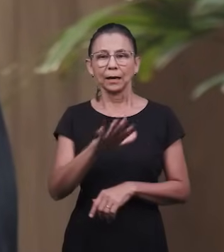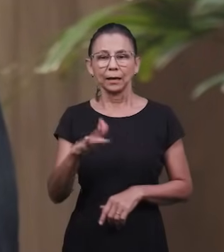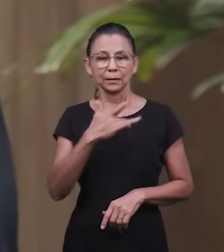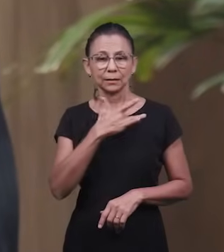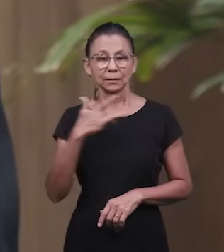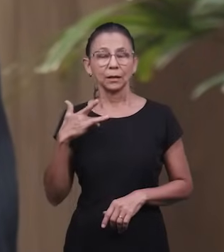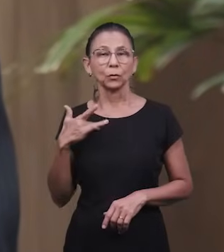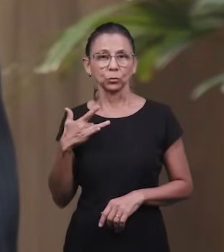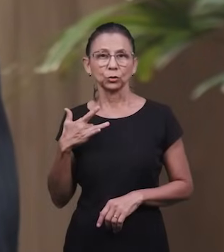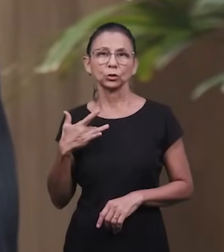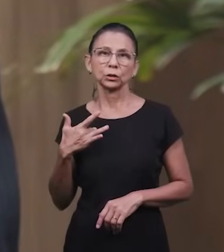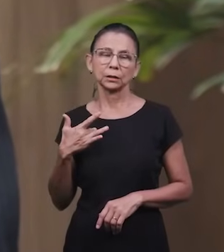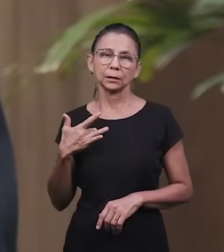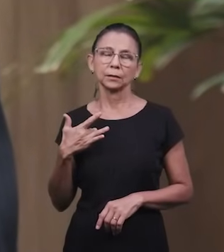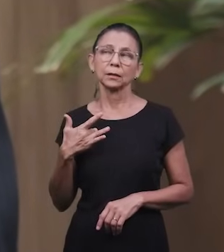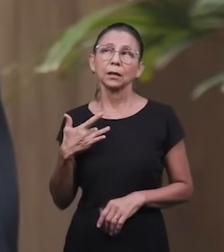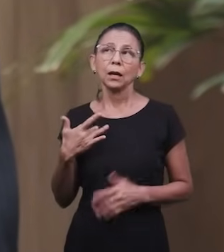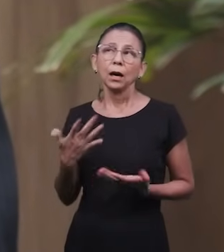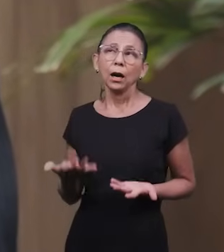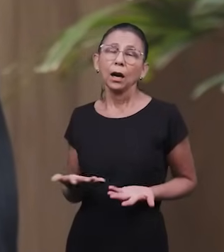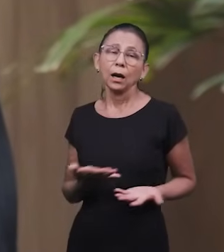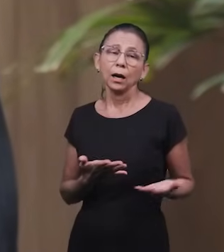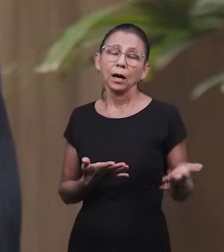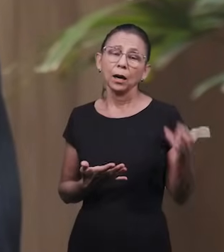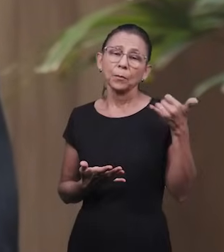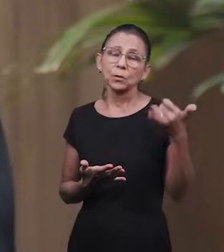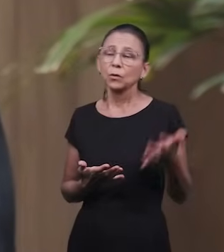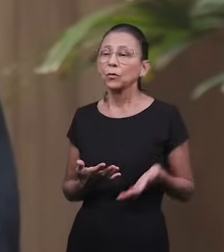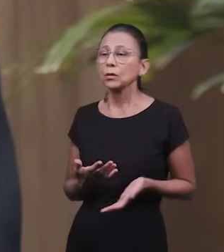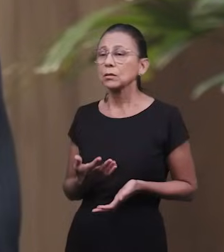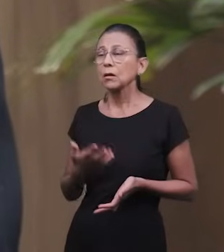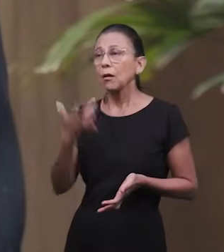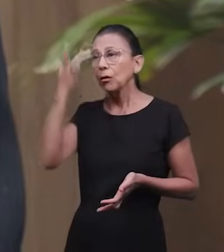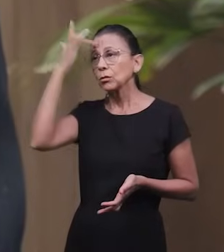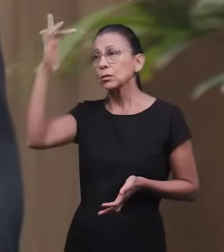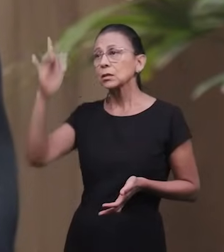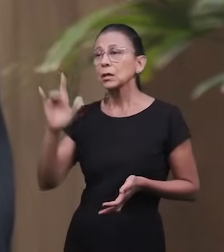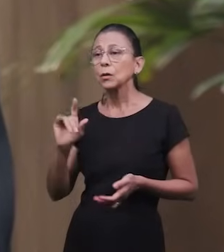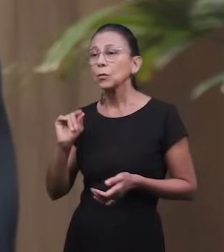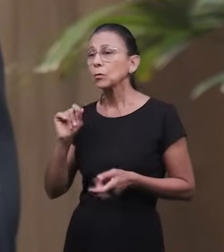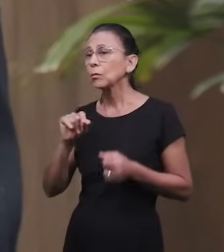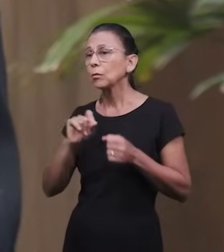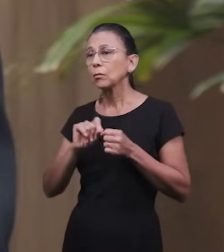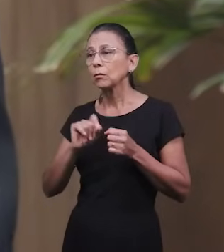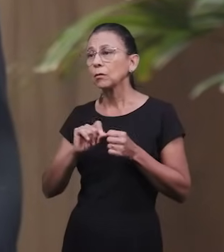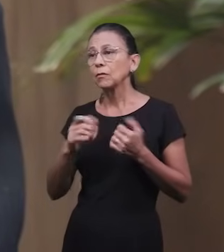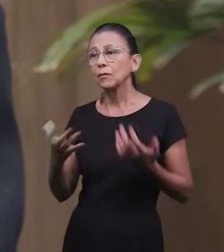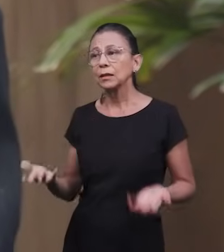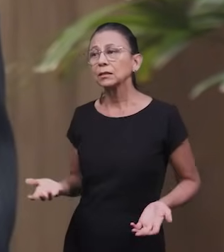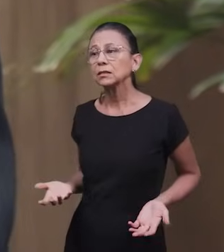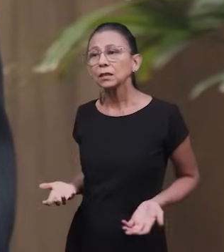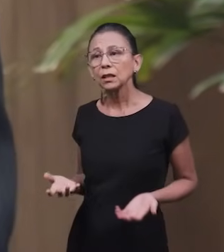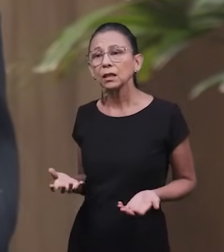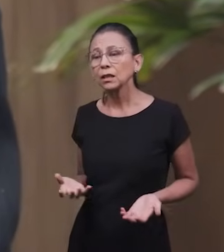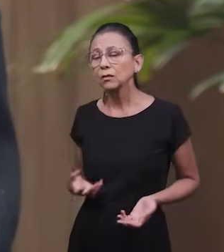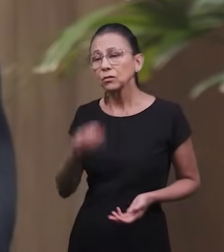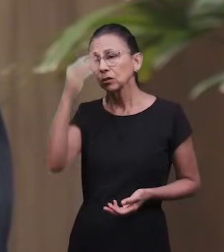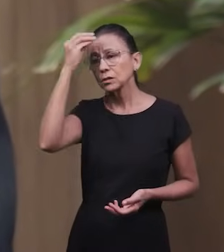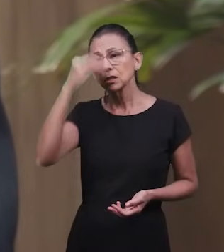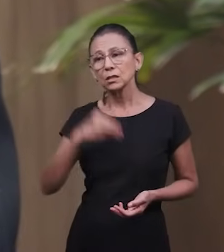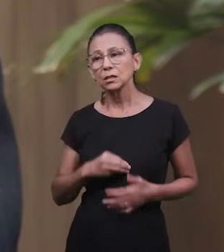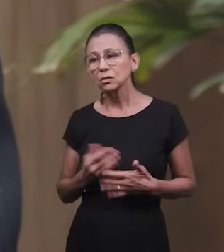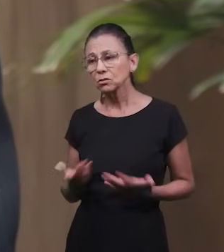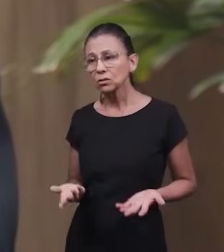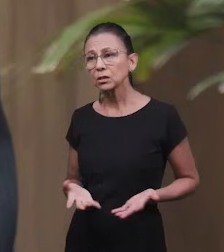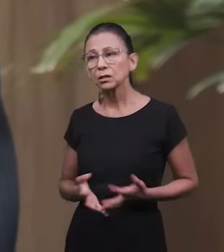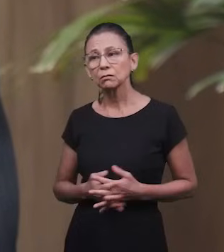pessoa expressou, eu já não sei mais o que fazer, eu quero parar, tenho